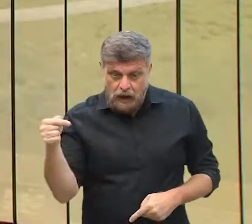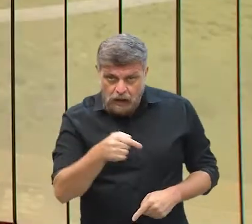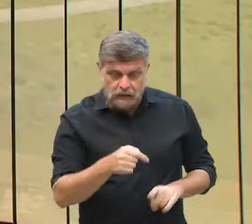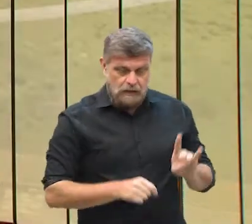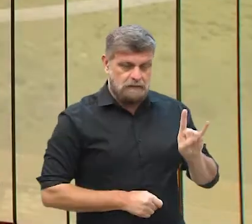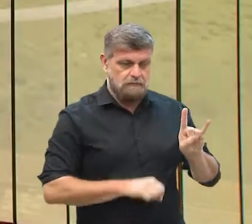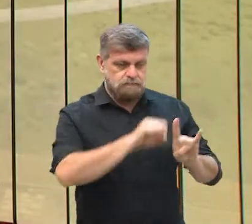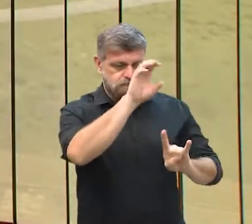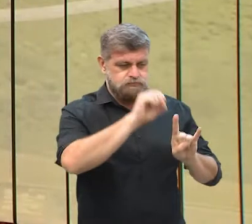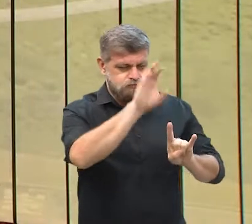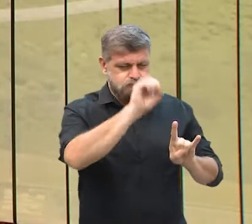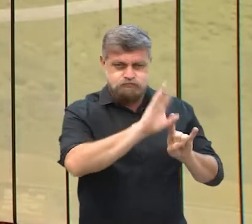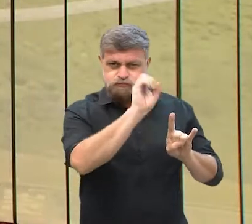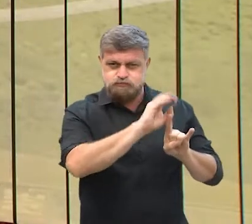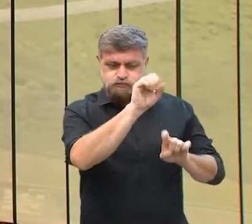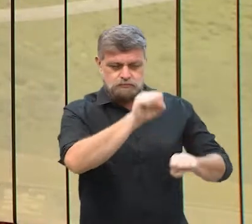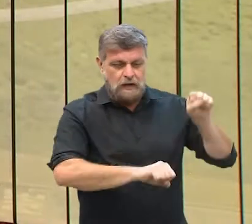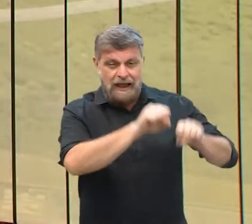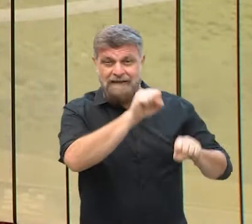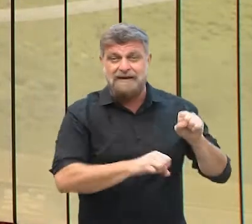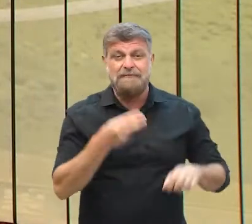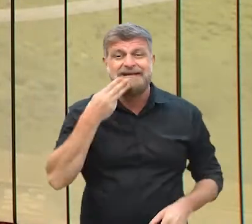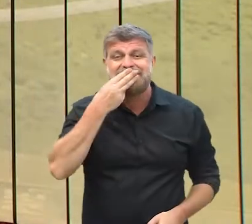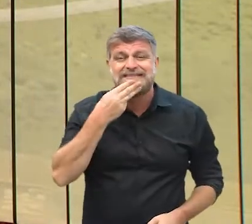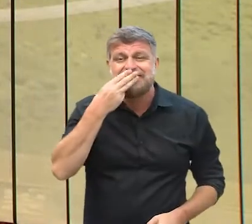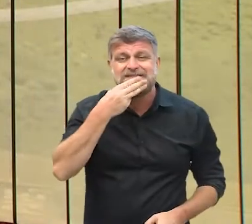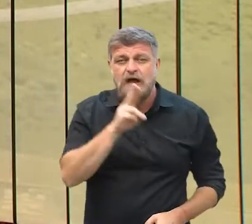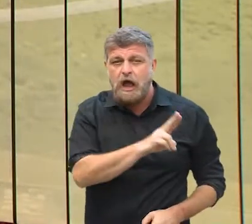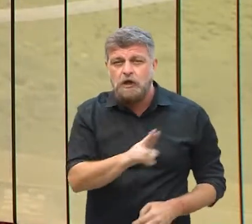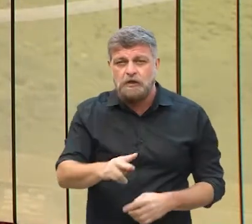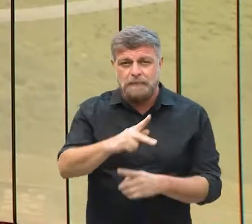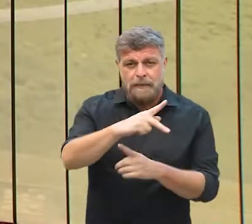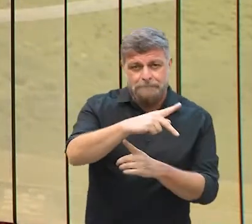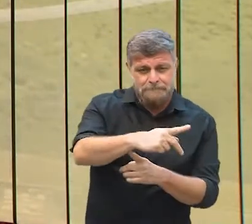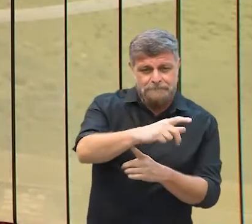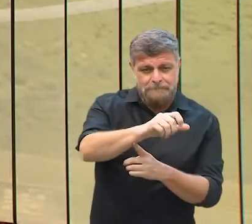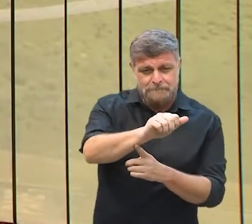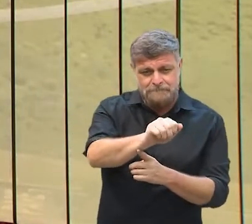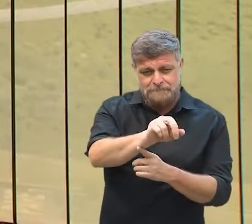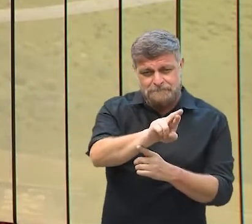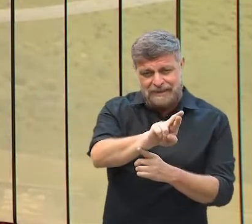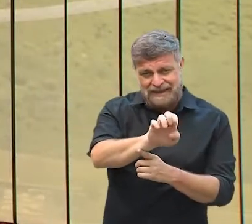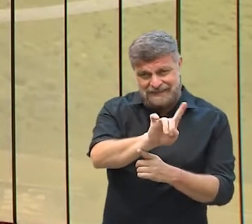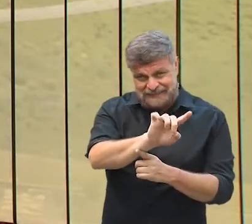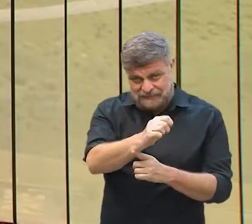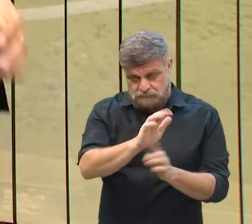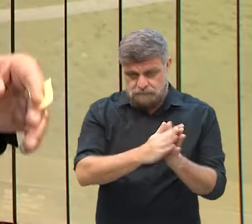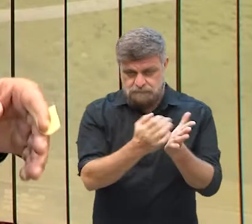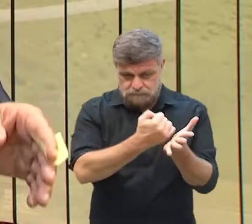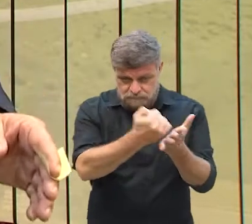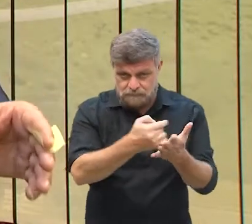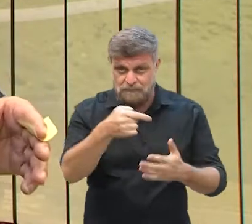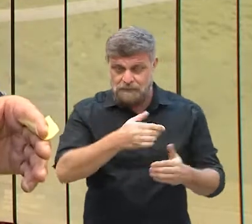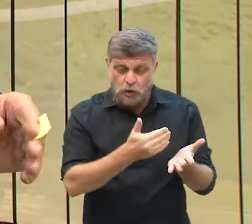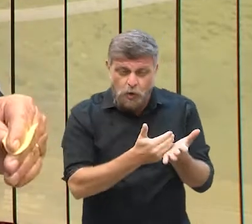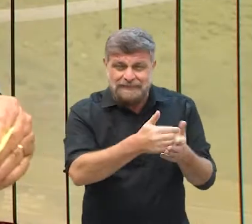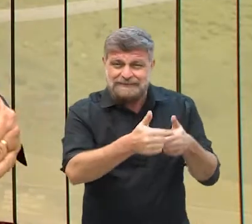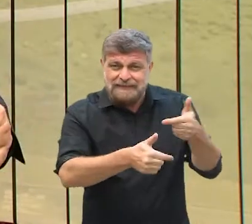74, Campinas devia ter aí uns 700, 800 mil habitantes. Era cidade enorme. Eu me lembro quando eu passei